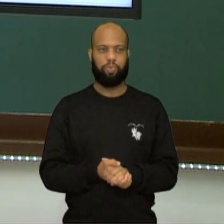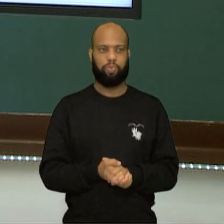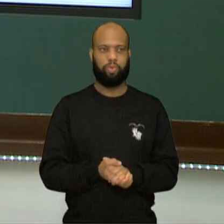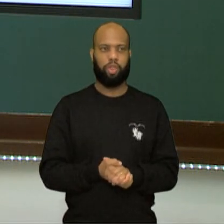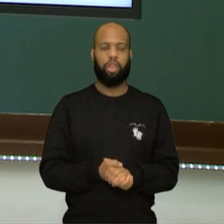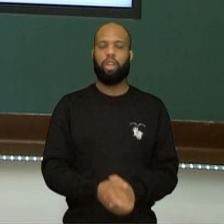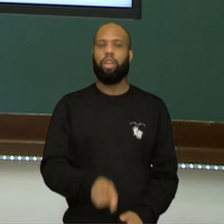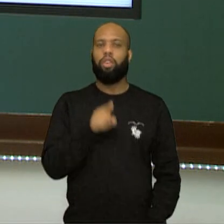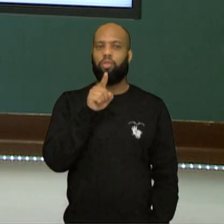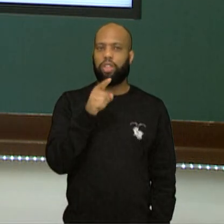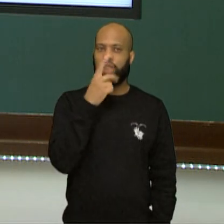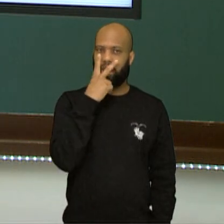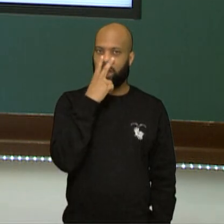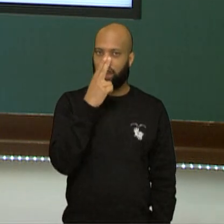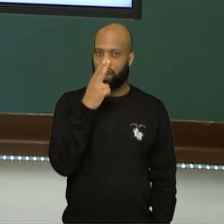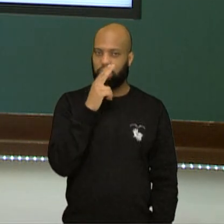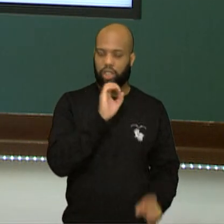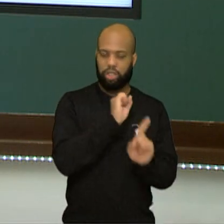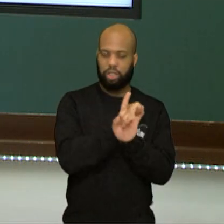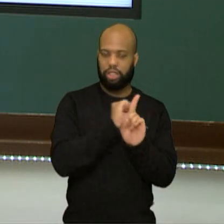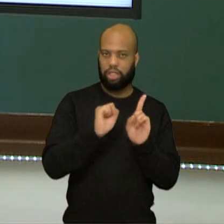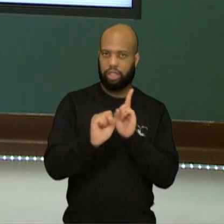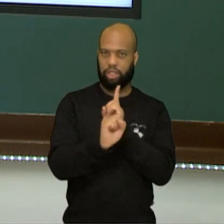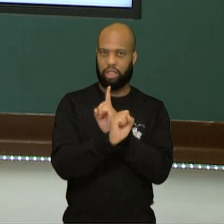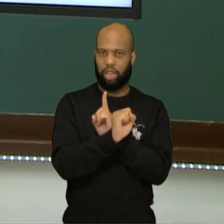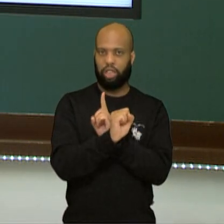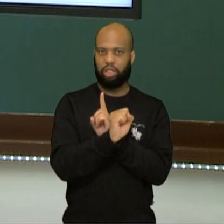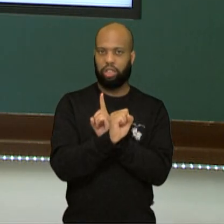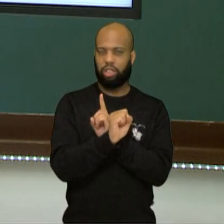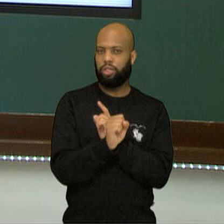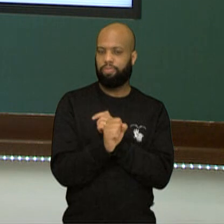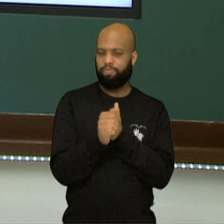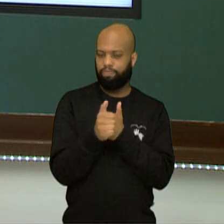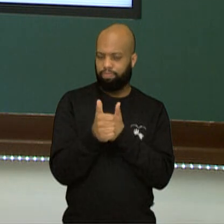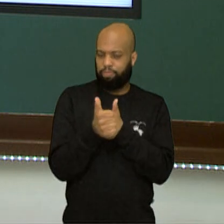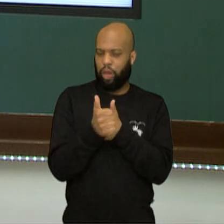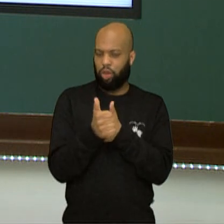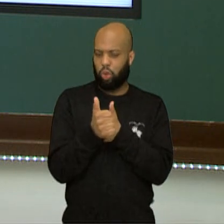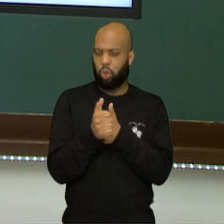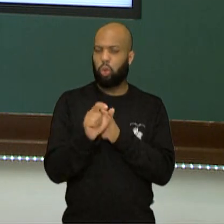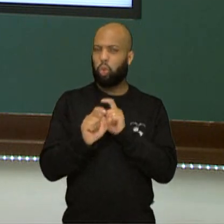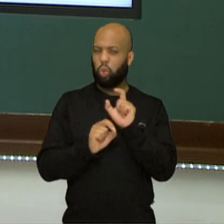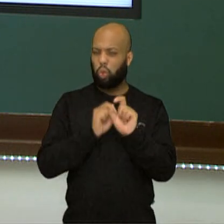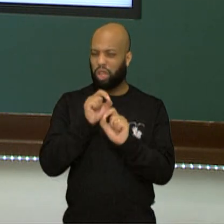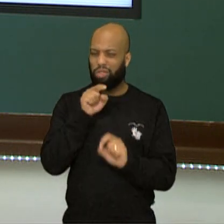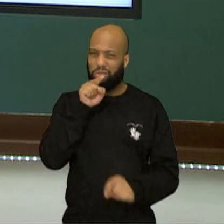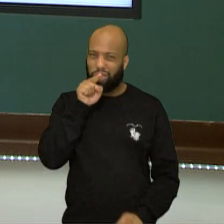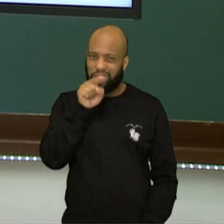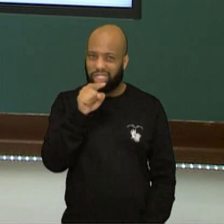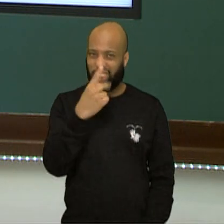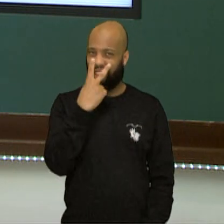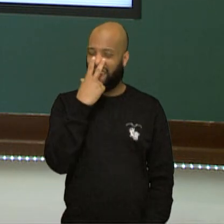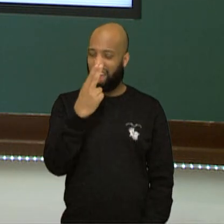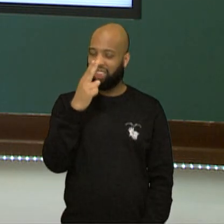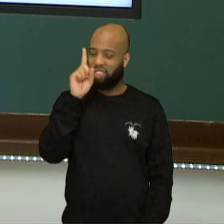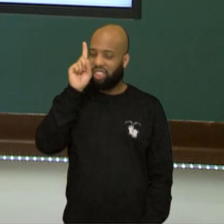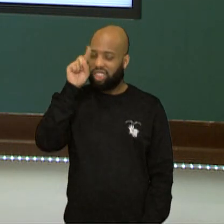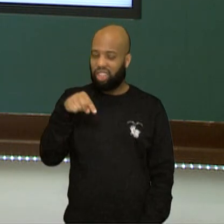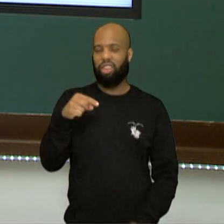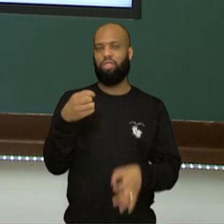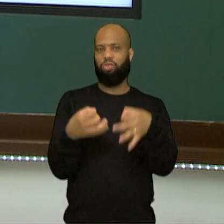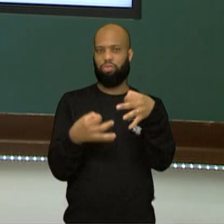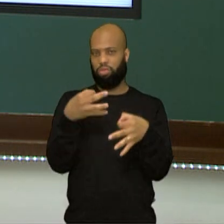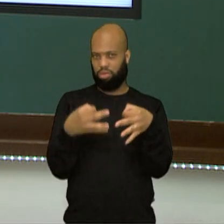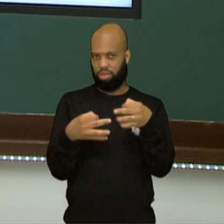Você considera que a nossa sociedade se aproxima desse seu ideal de justiça? Pense, o que seria uma sociedade justa?